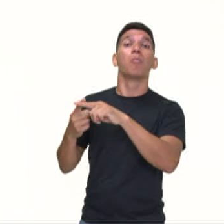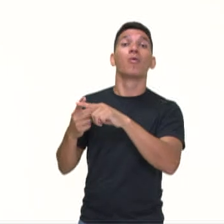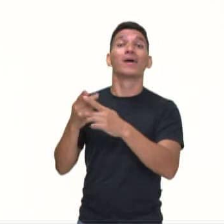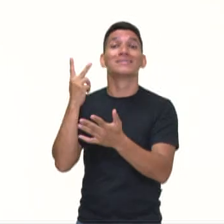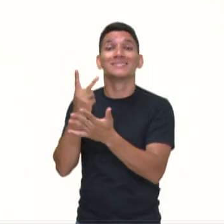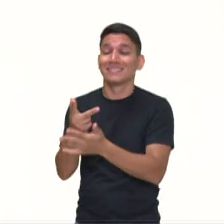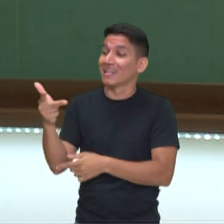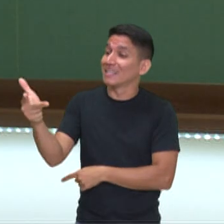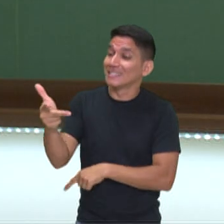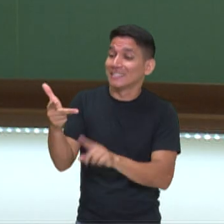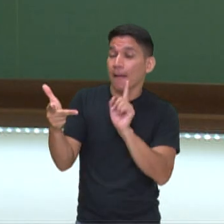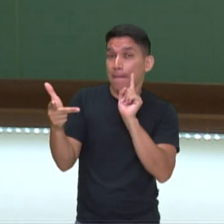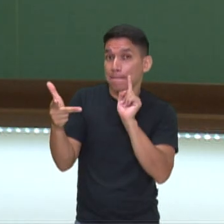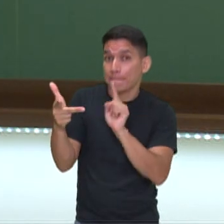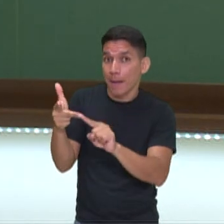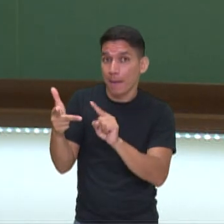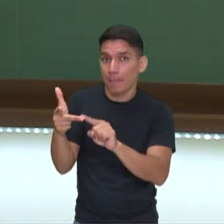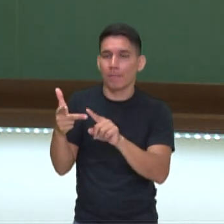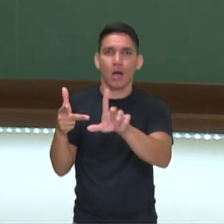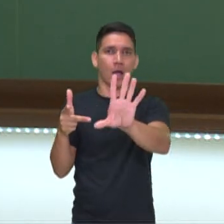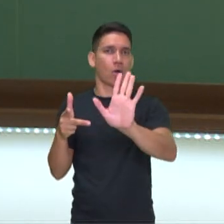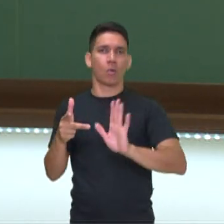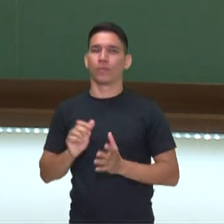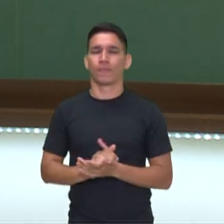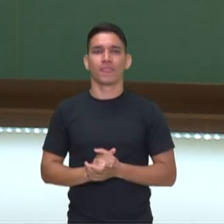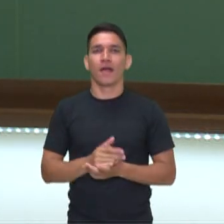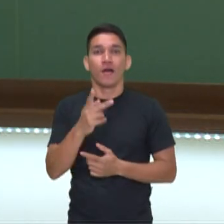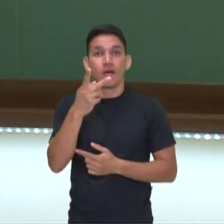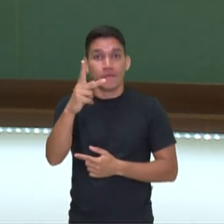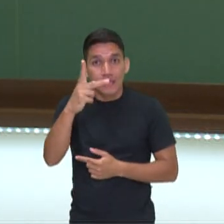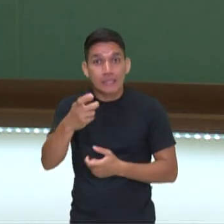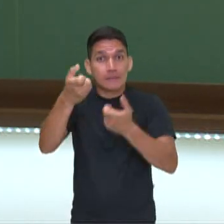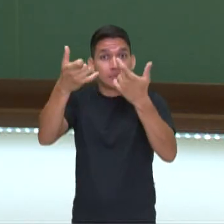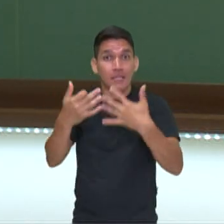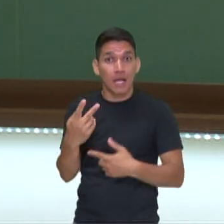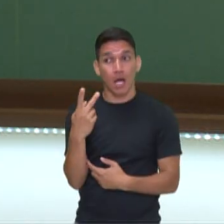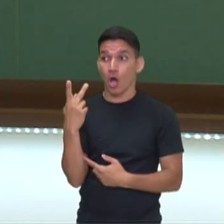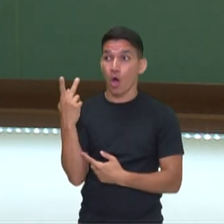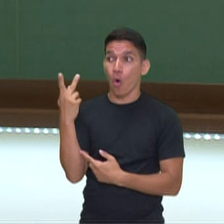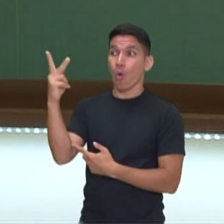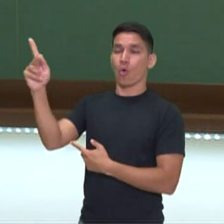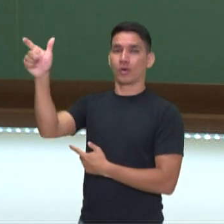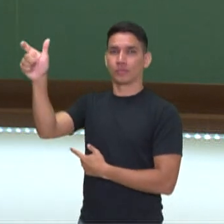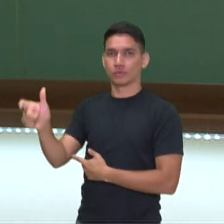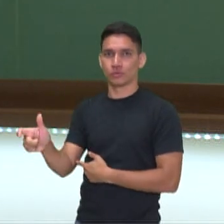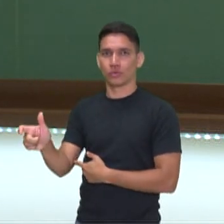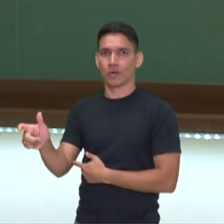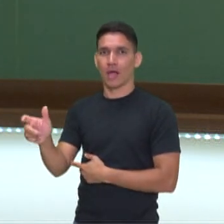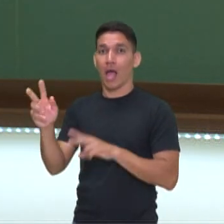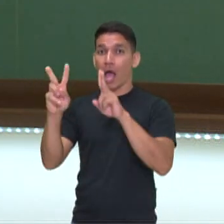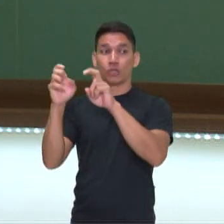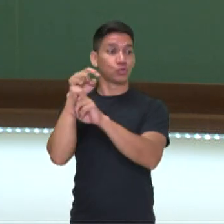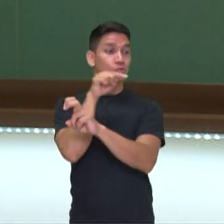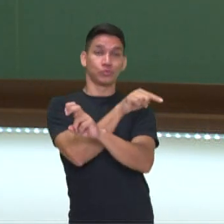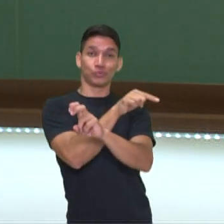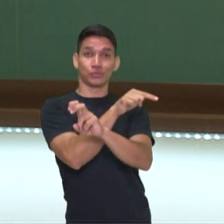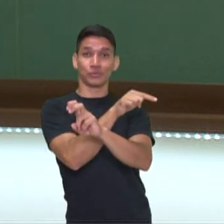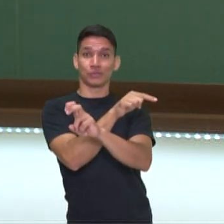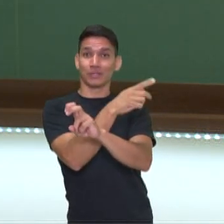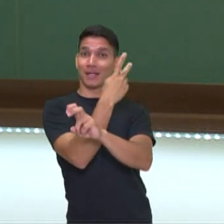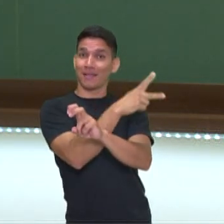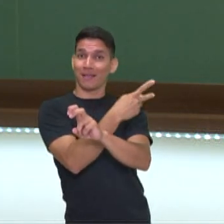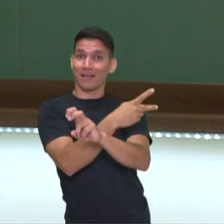sempre temos que lembrar que vocês estão falando para alguém de uma terceira pessoa, que no nosso caso aqui é a